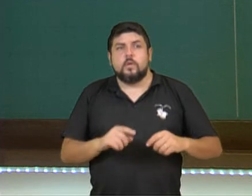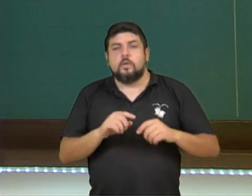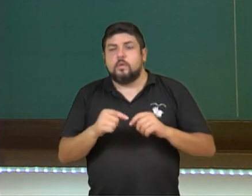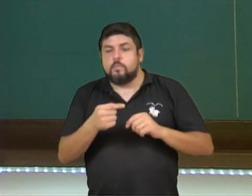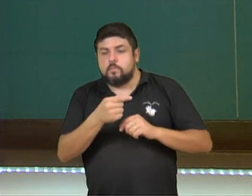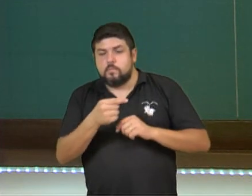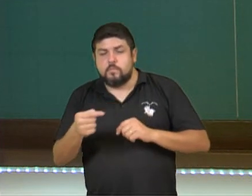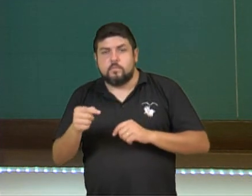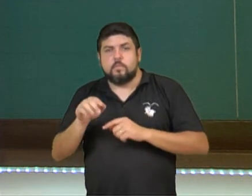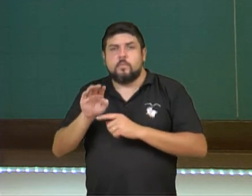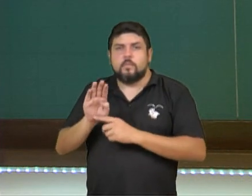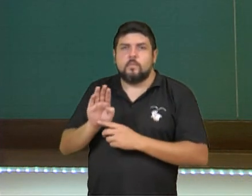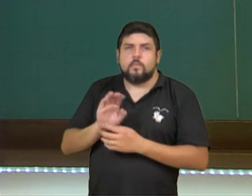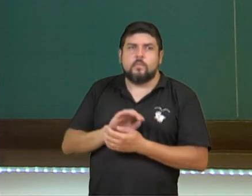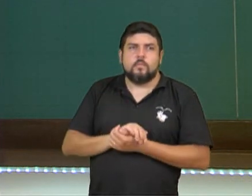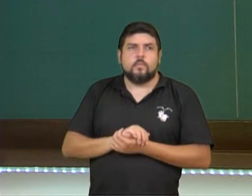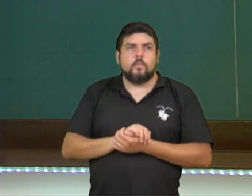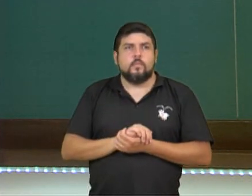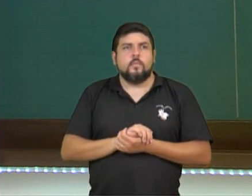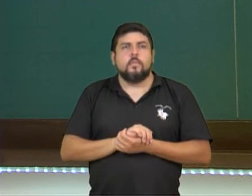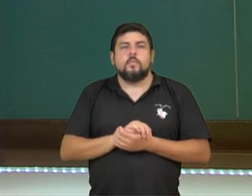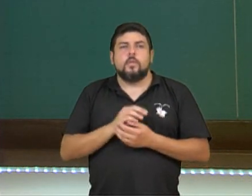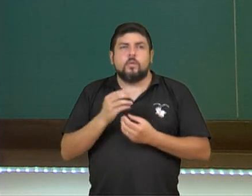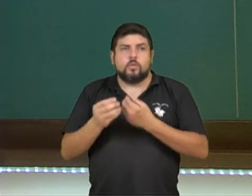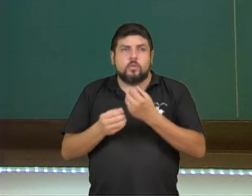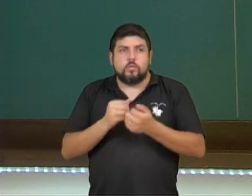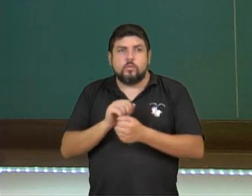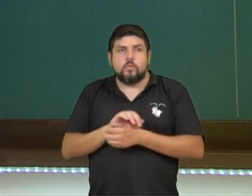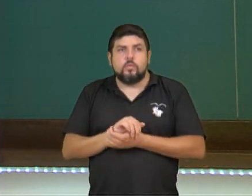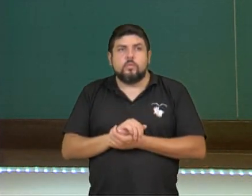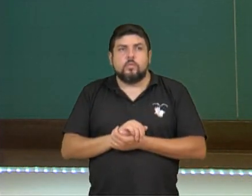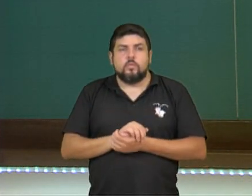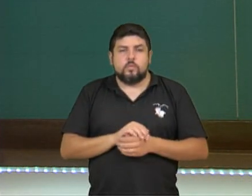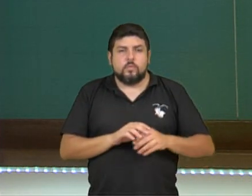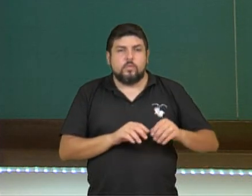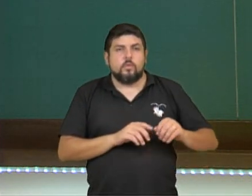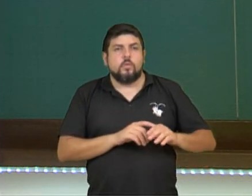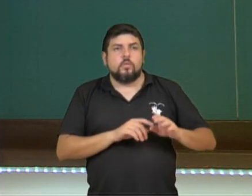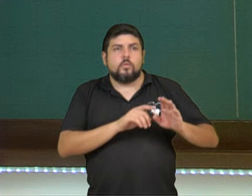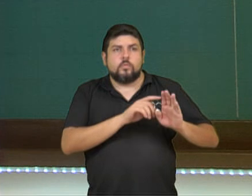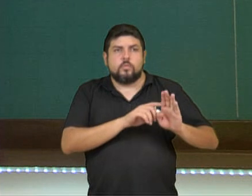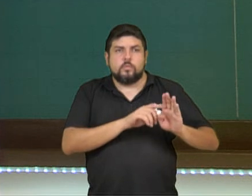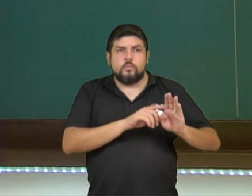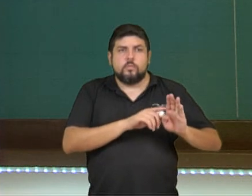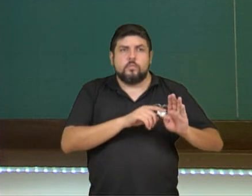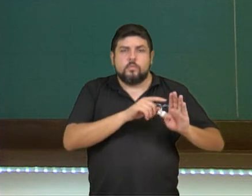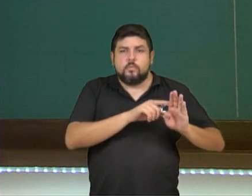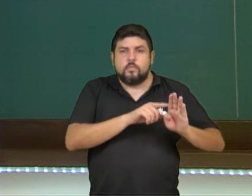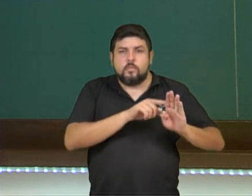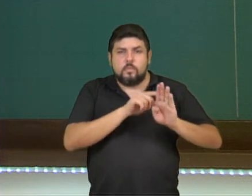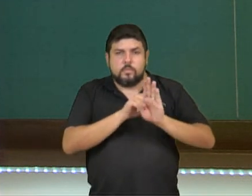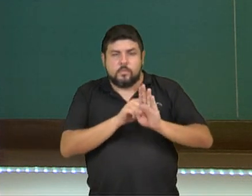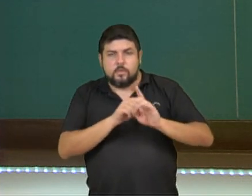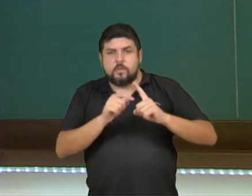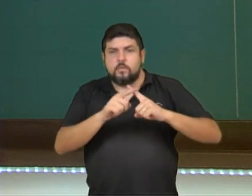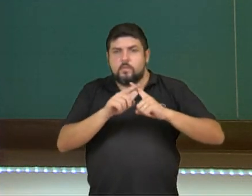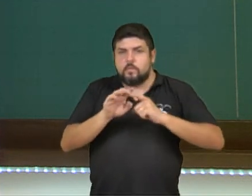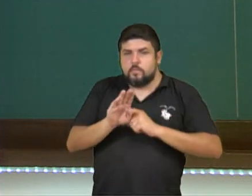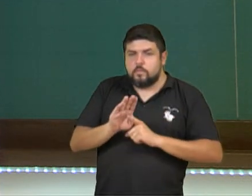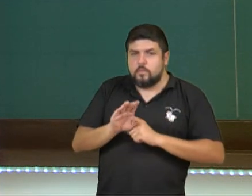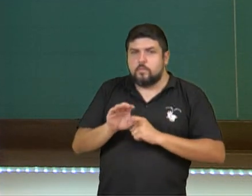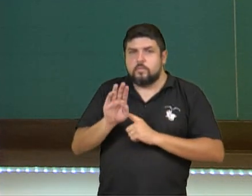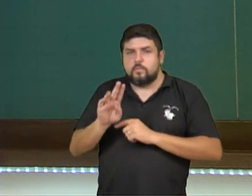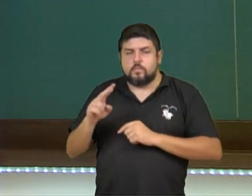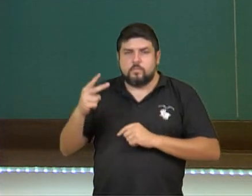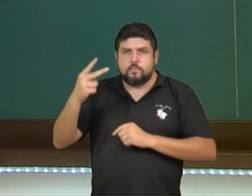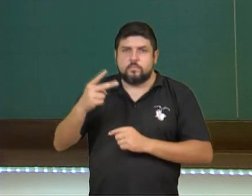aqui, ó. B vezes A, BA ou AB, ok? Menos B vezes B, menos B ao